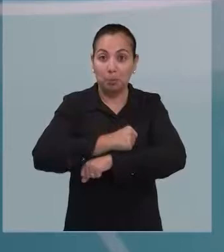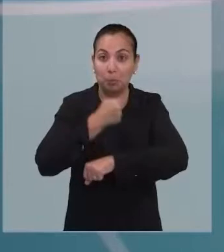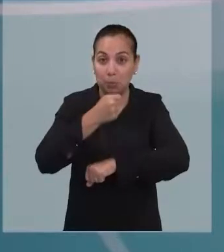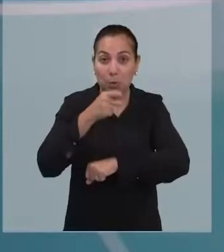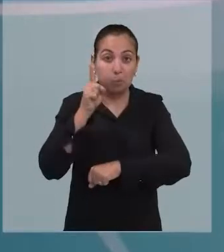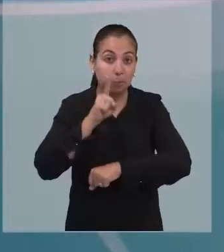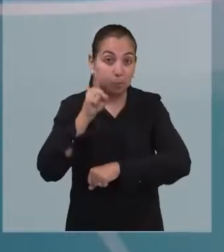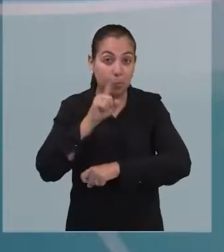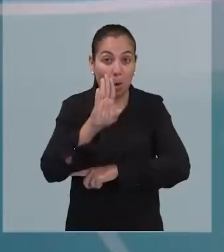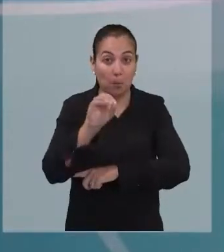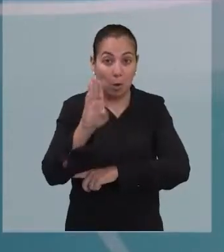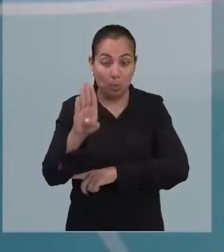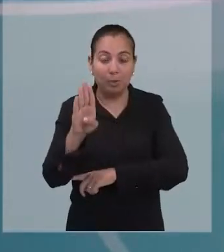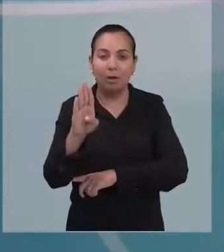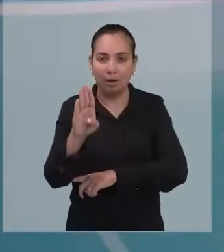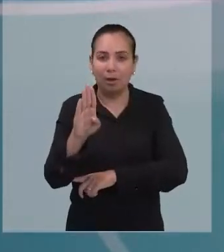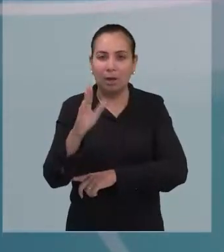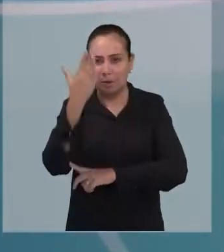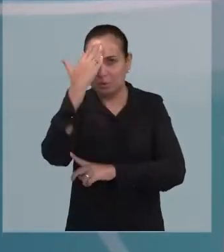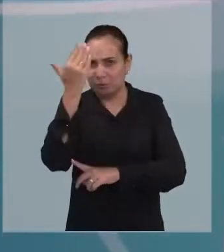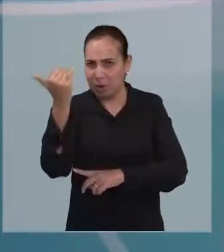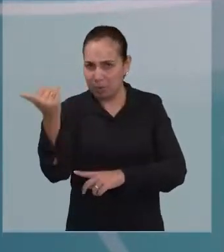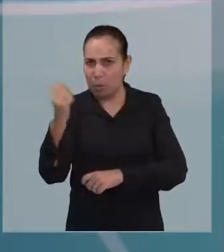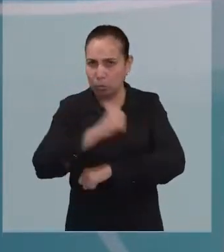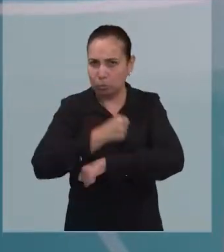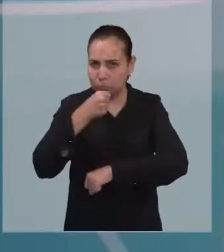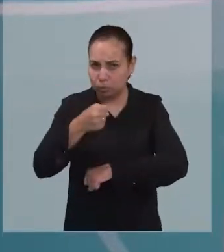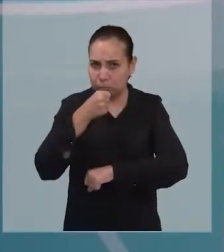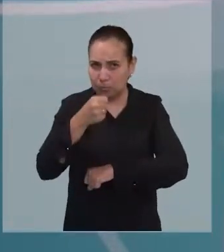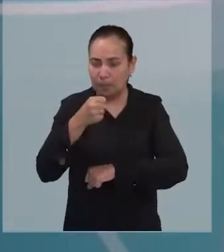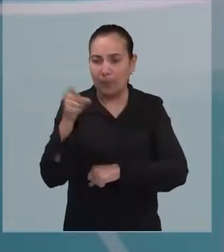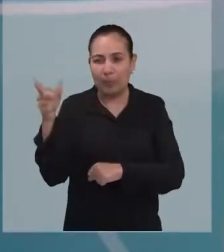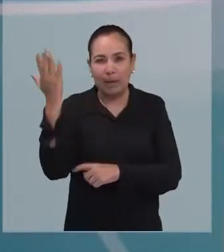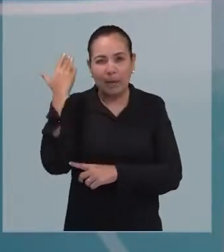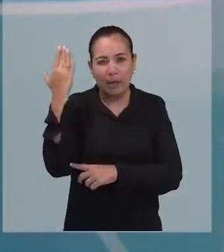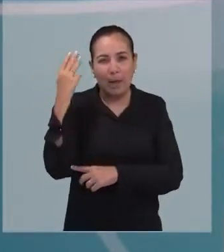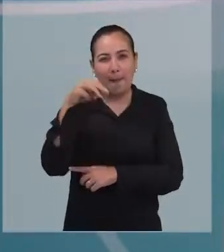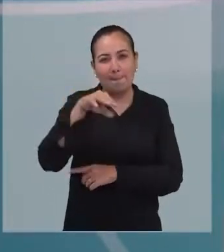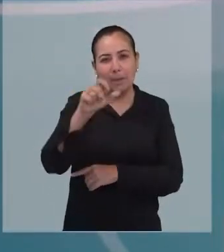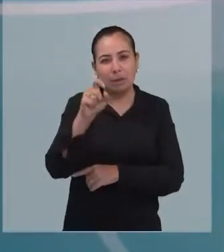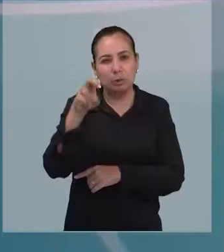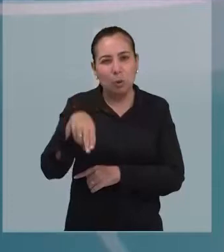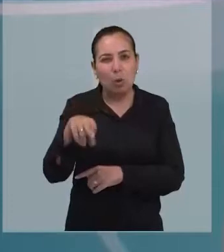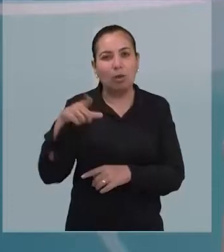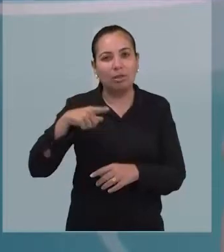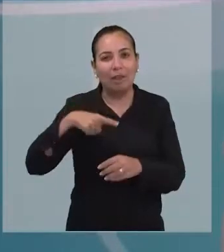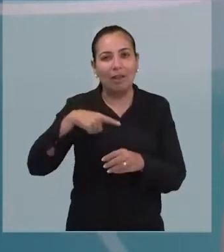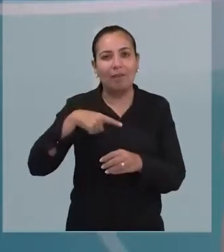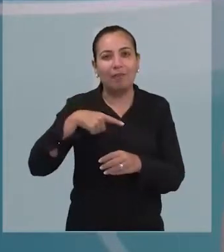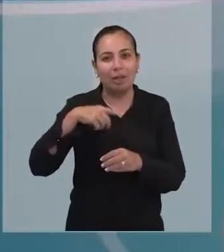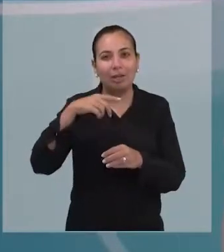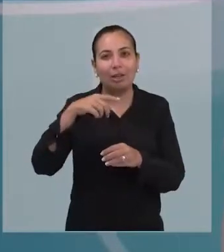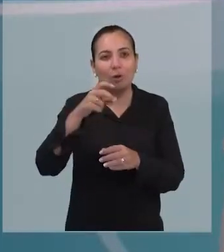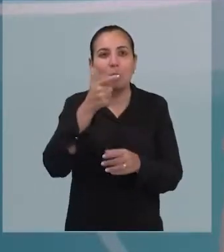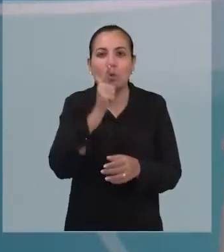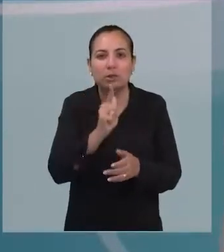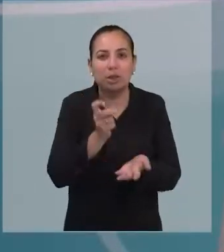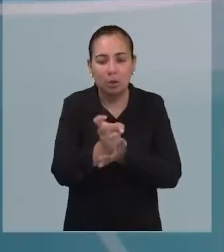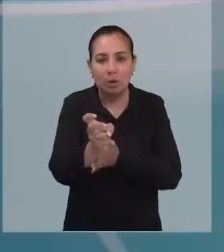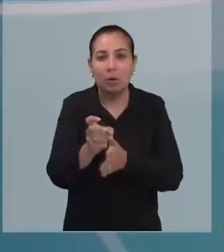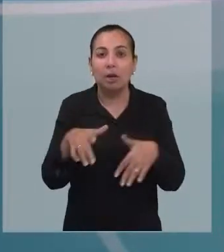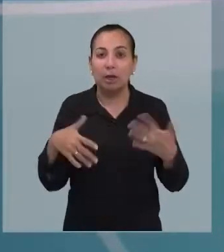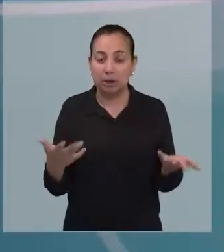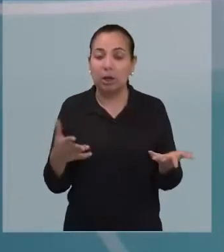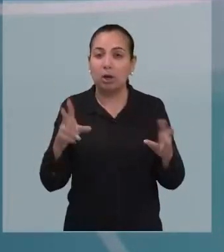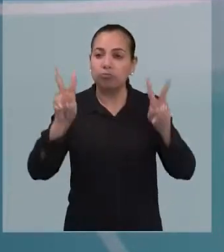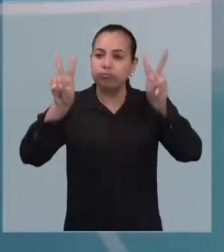Bob Woodward, que ajudou a derrubar o Nixon, né, naquela década. E o nome do livro chama-se Medo,